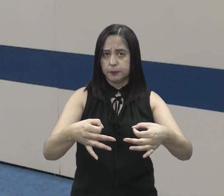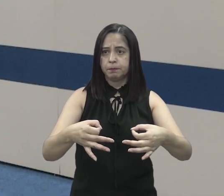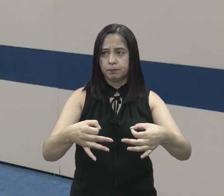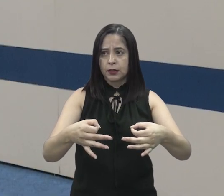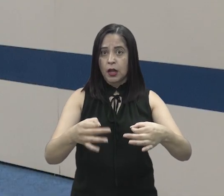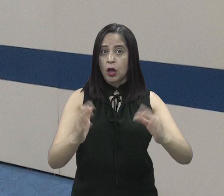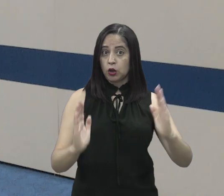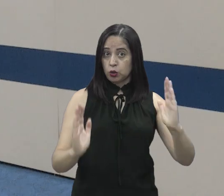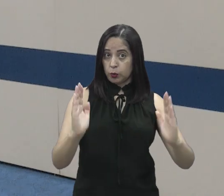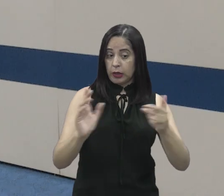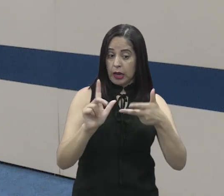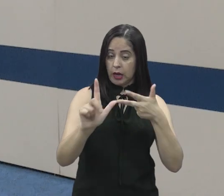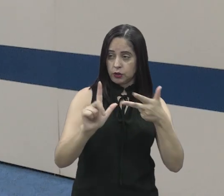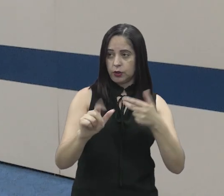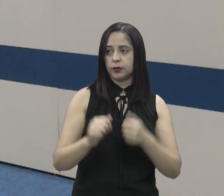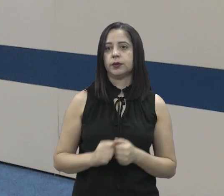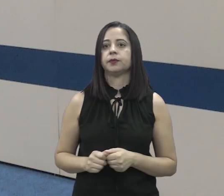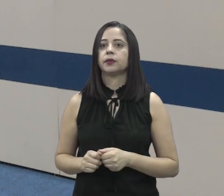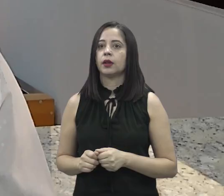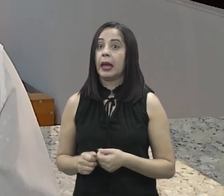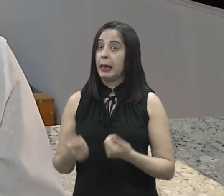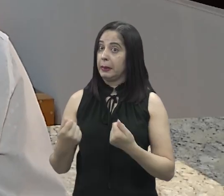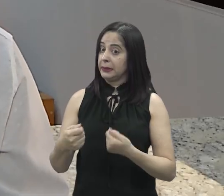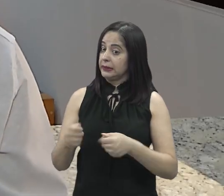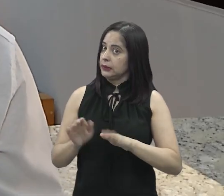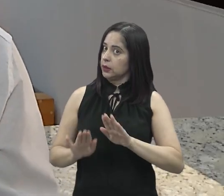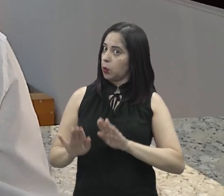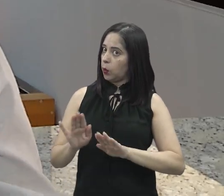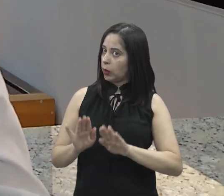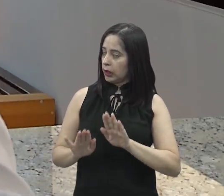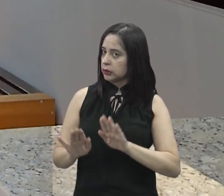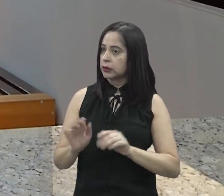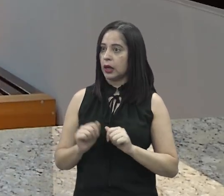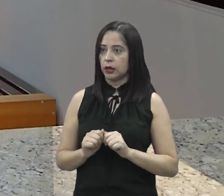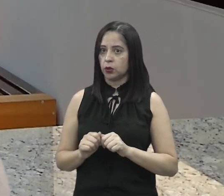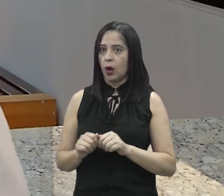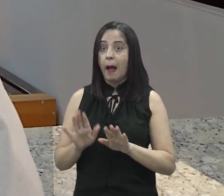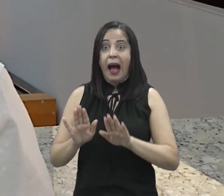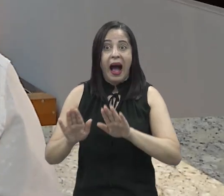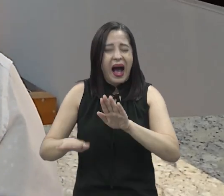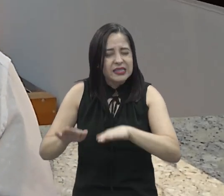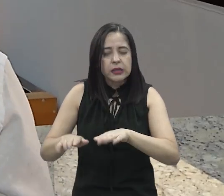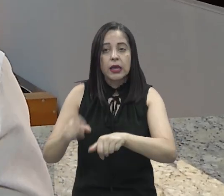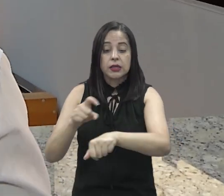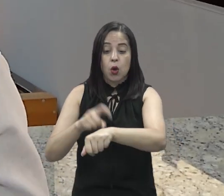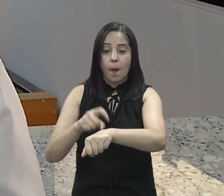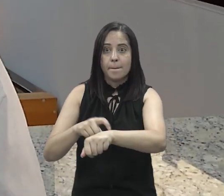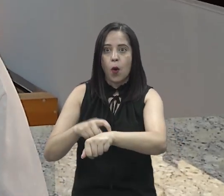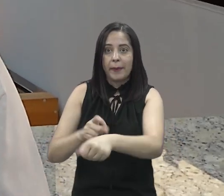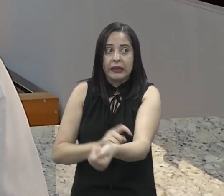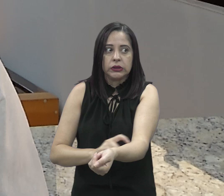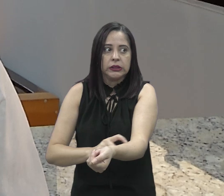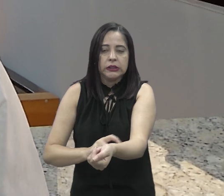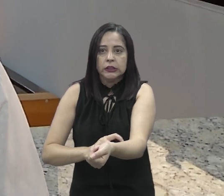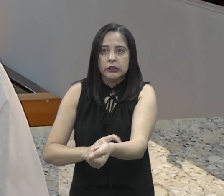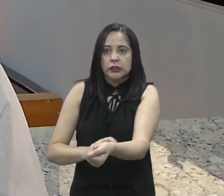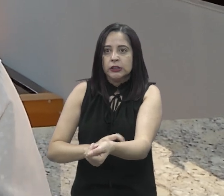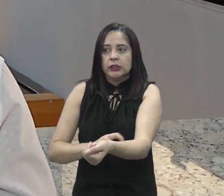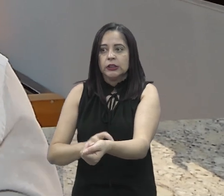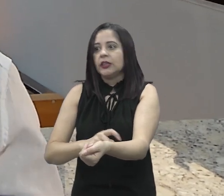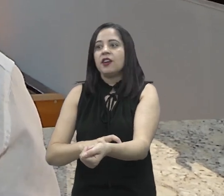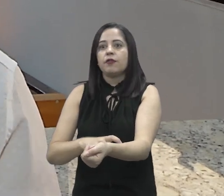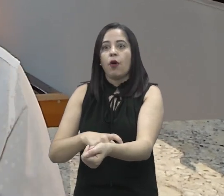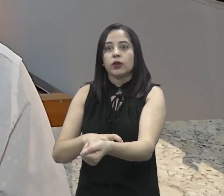cargos públicos no âmbito do legislativo. Você tem que ter esse cuidado, às vezes, nesse momento, nesse calor